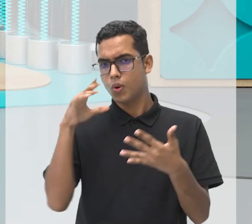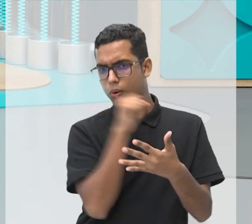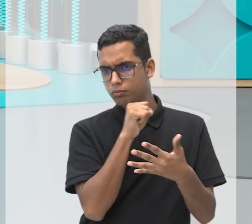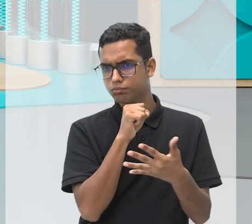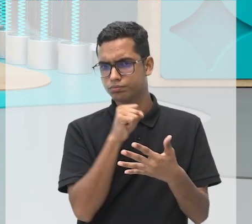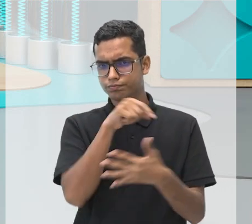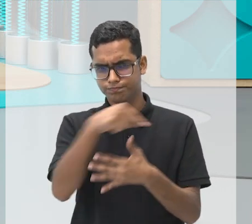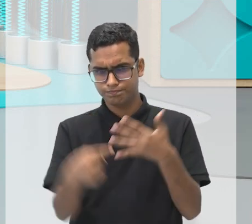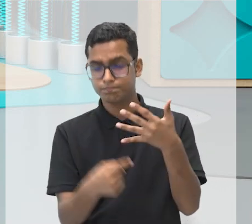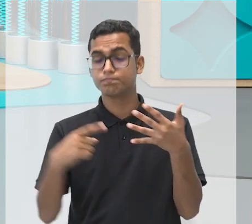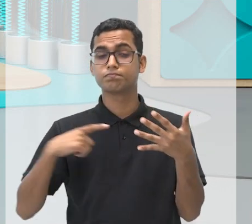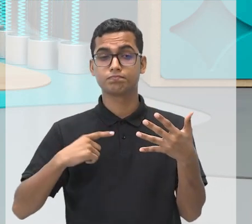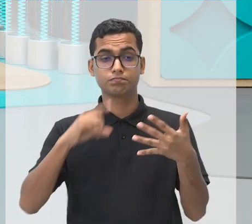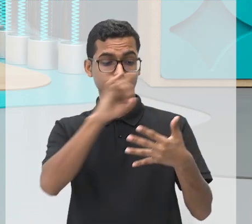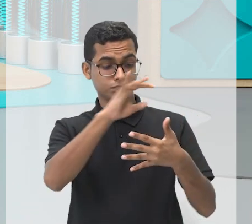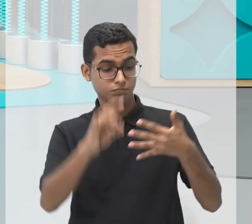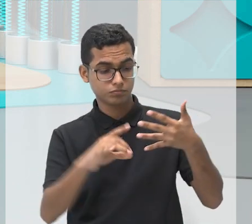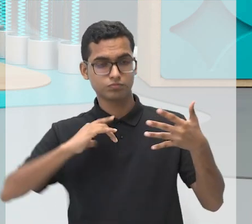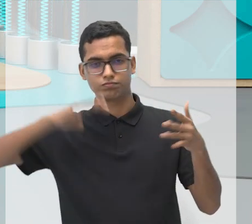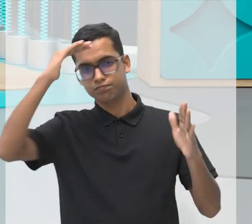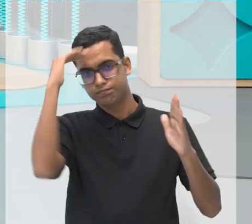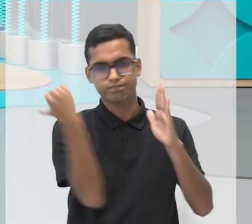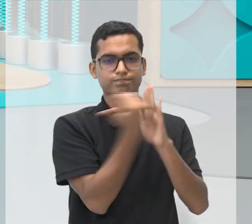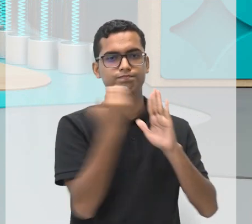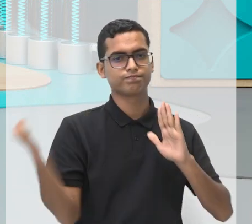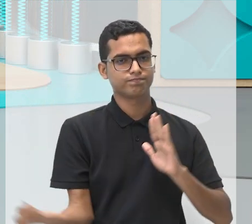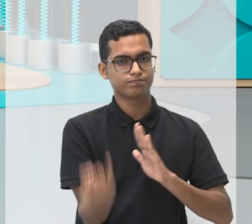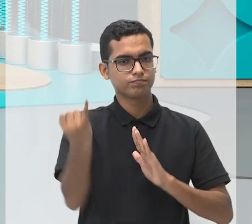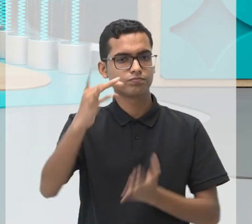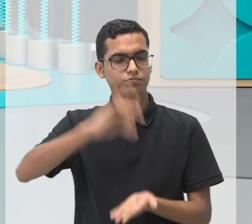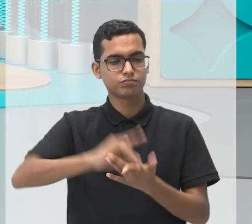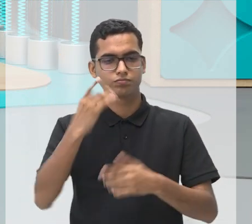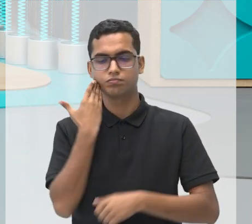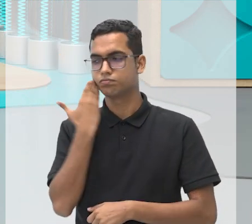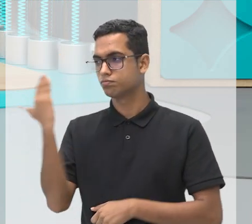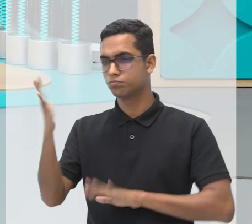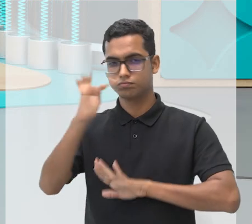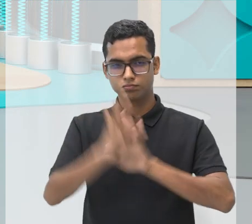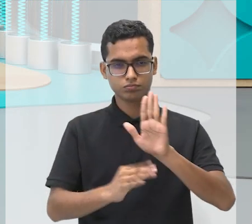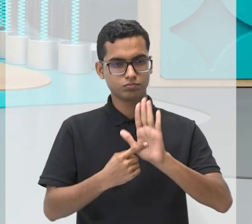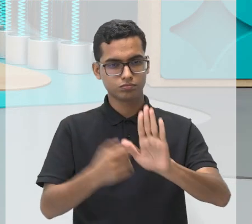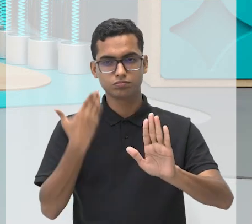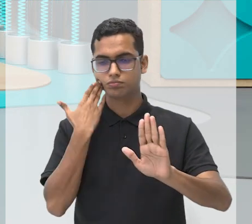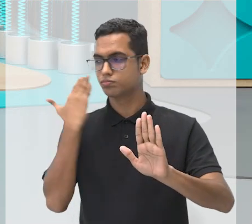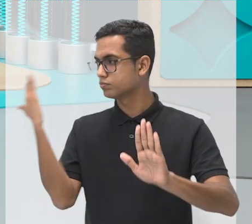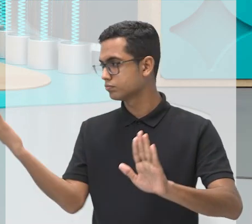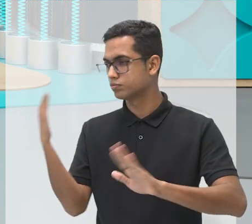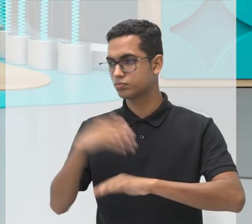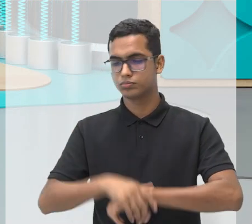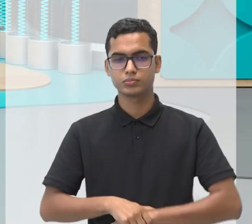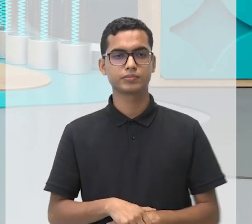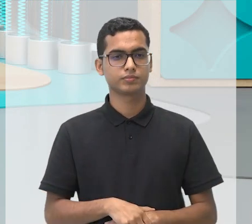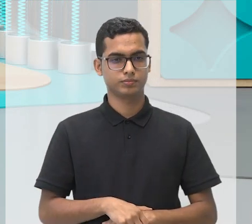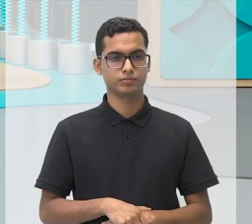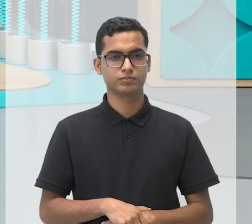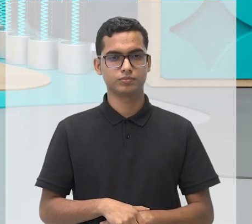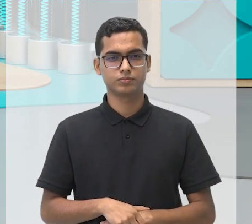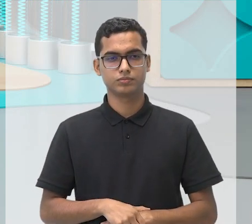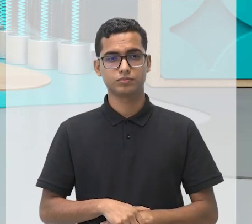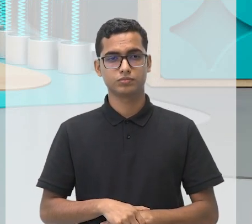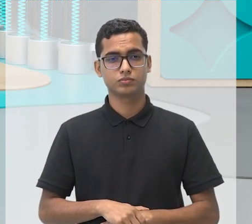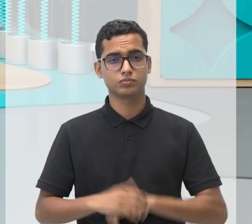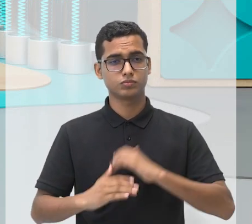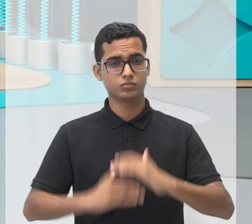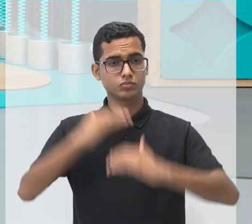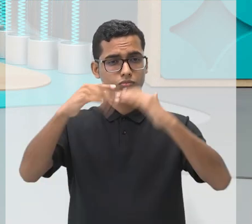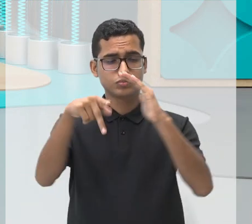gente respeitar cada fase do nosso desenvolvimento, como o texto mostra para a gente, olha só, do nosso desenvolvimento motor,